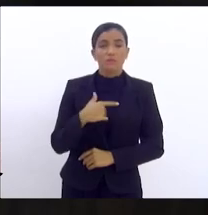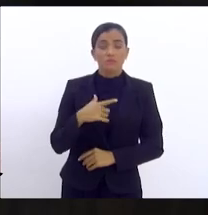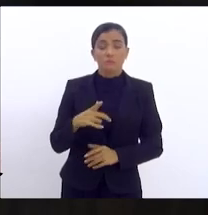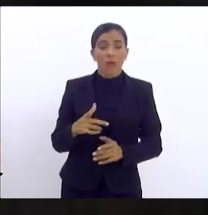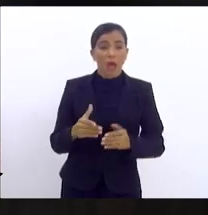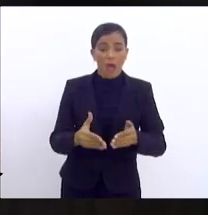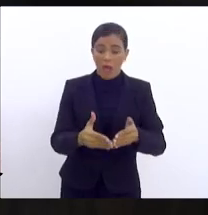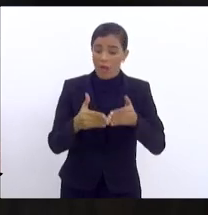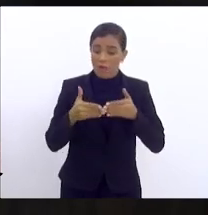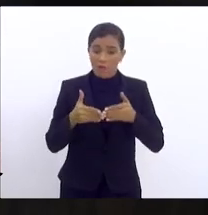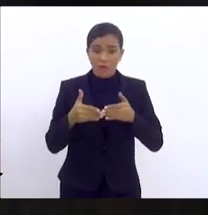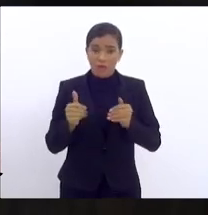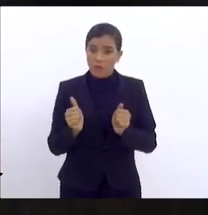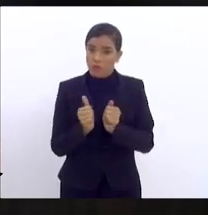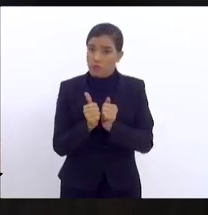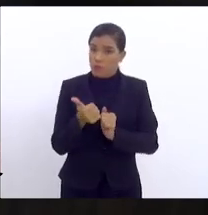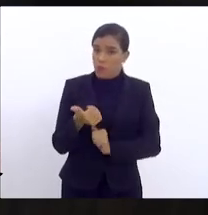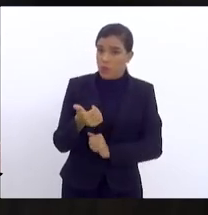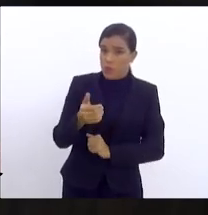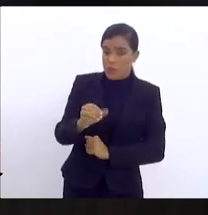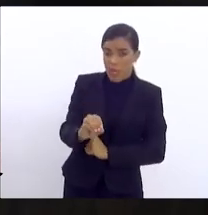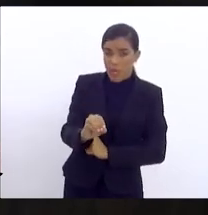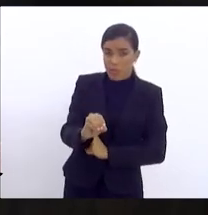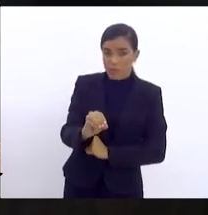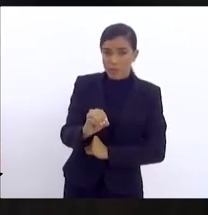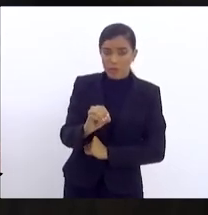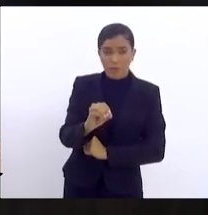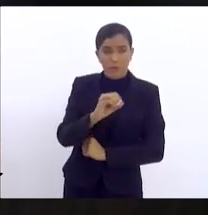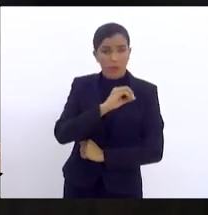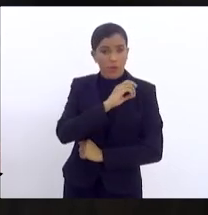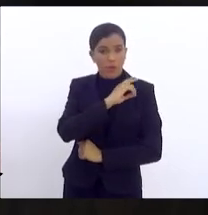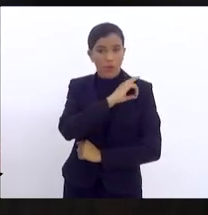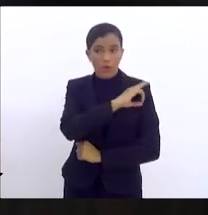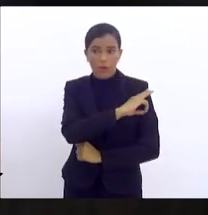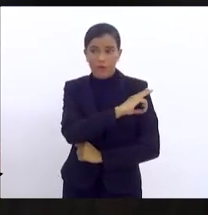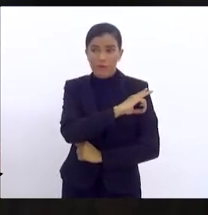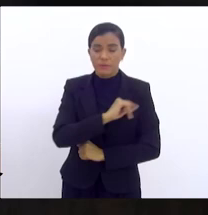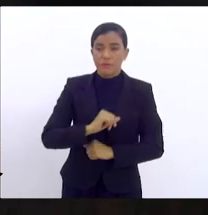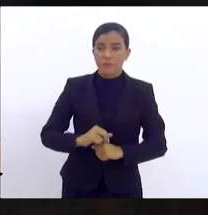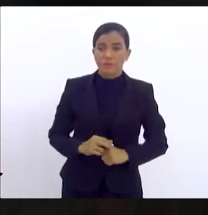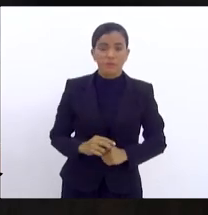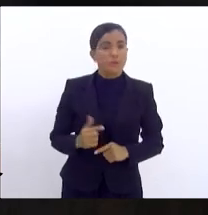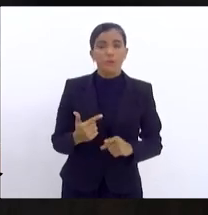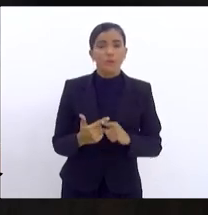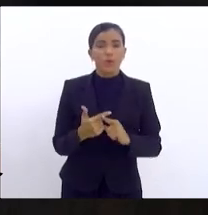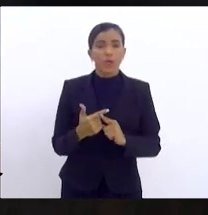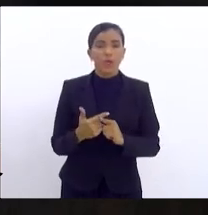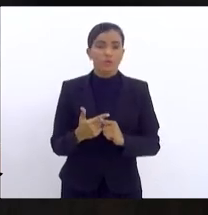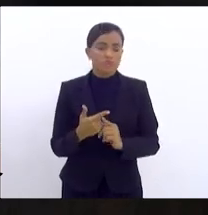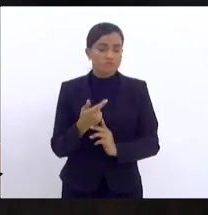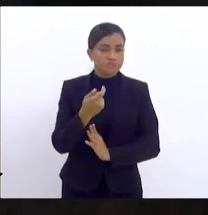de cada Tenente Coronel porque exatamente fizeram uma ocorrência excepcional